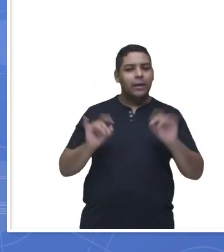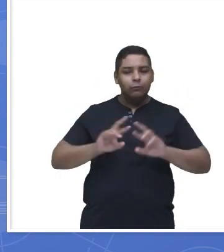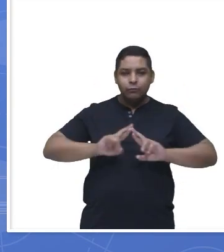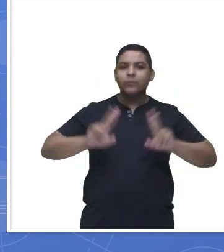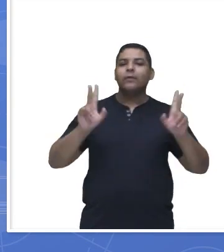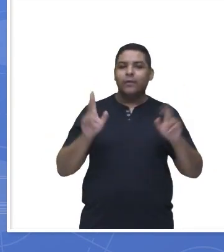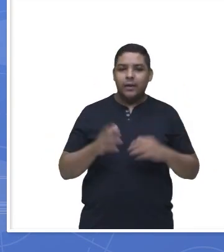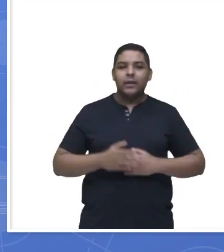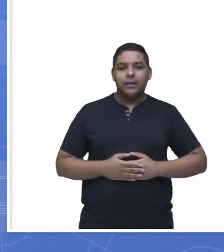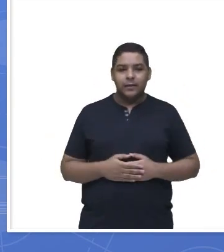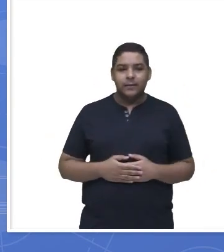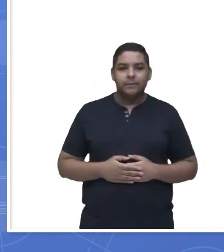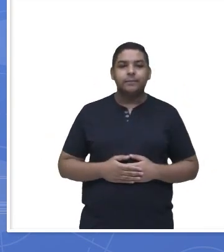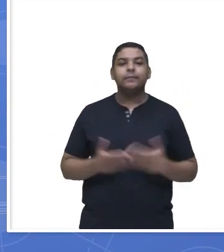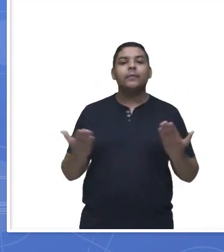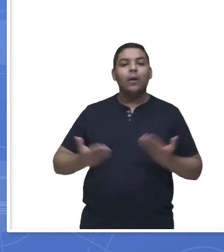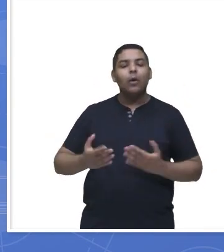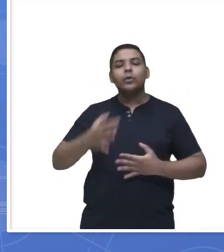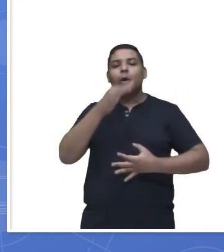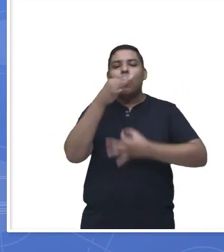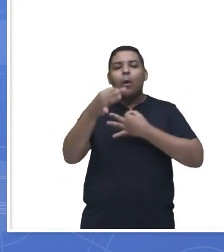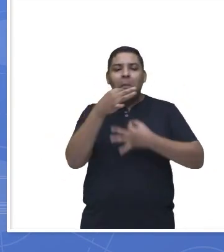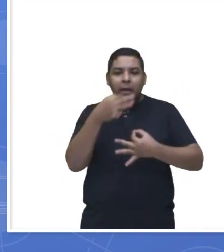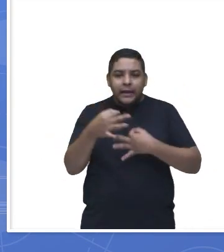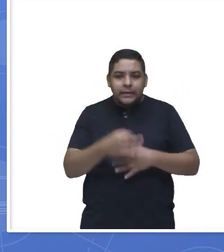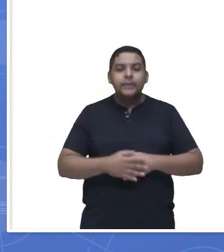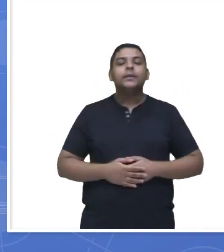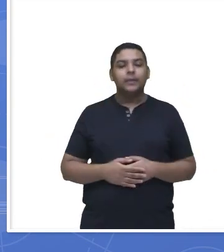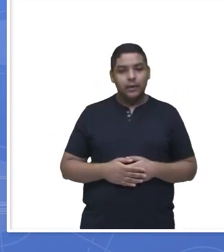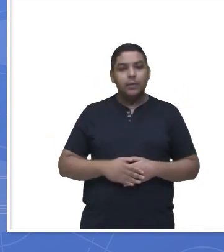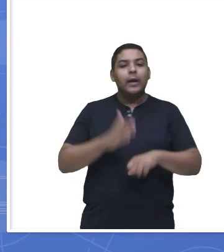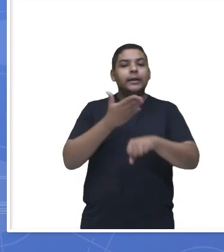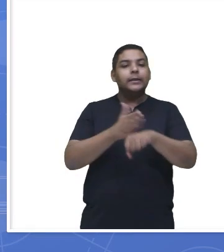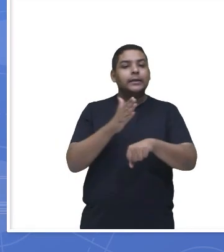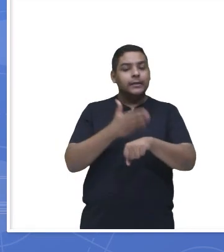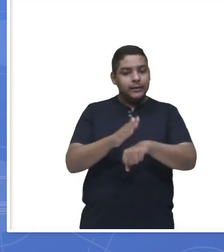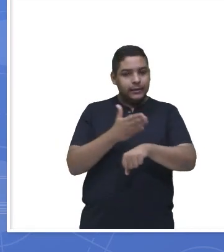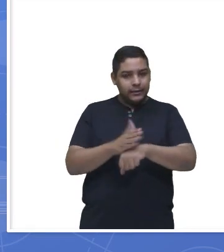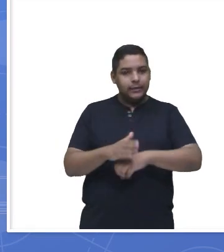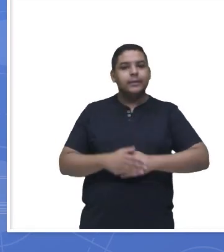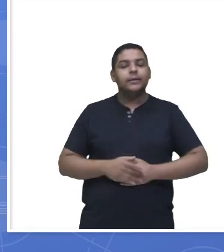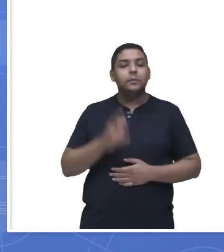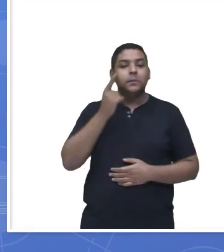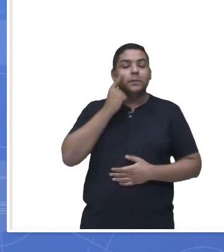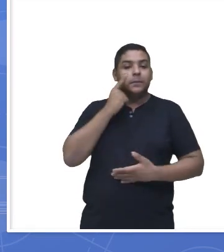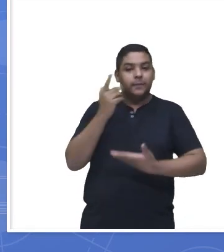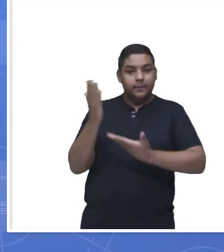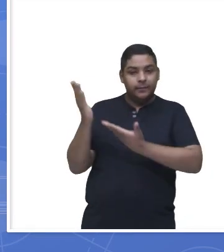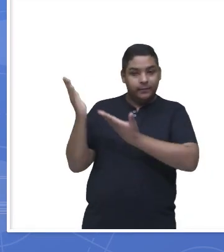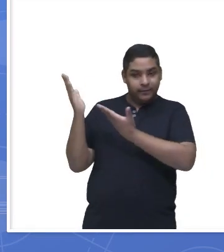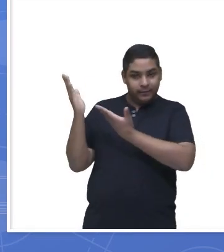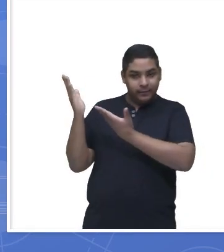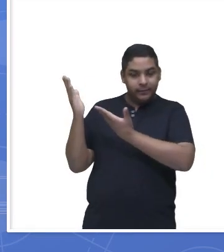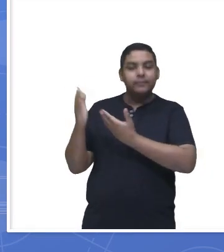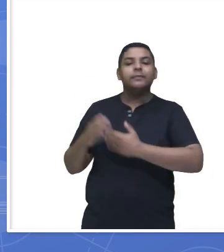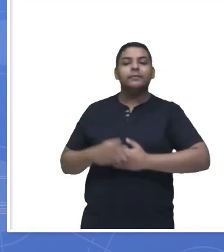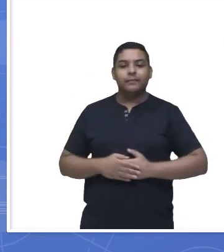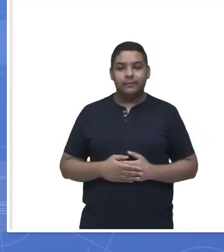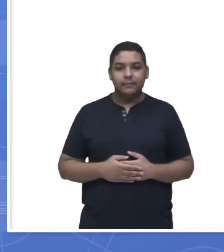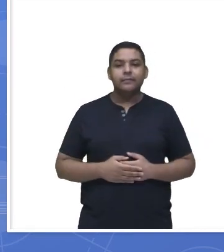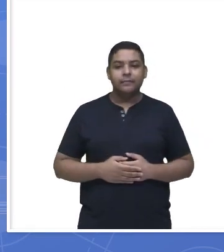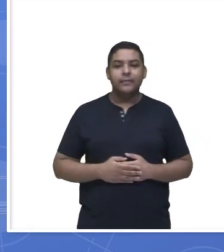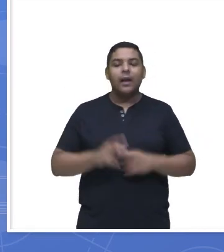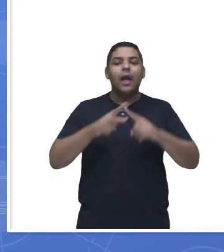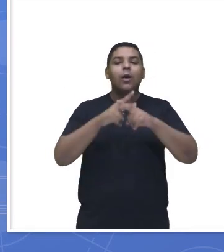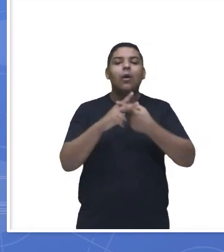diferente. Hoje nós estamos comentando as questões do exercitando. Vamos ver aí então. Olha o que nós estamos fazendo hoje, a correção parte